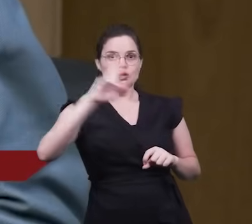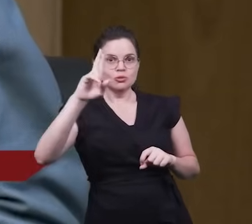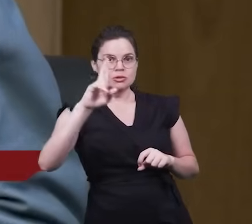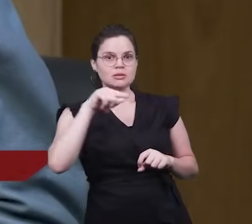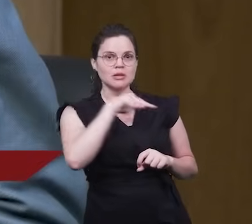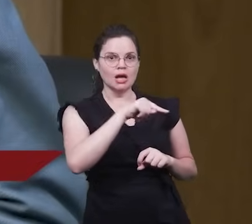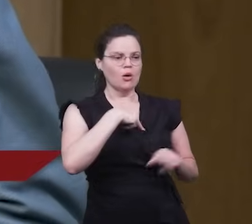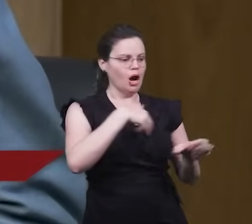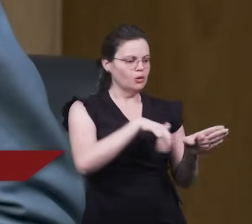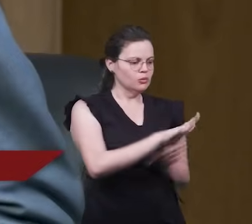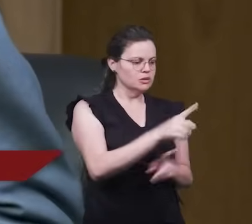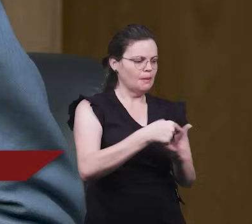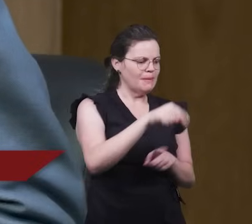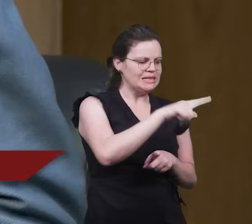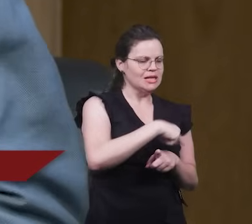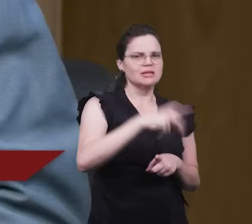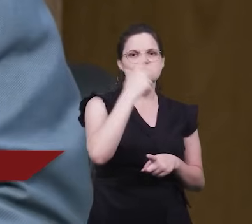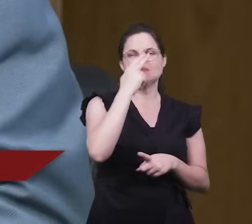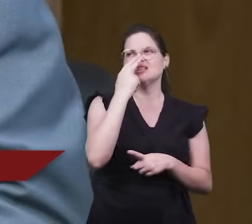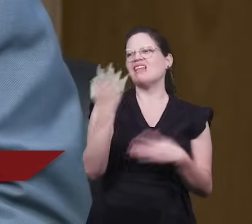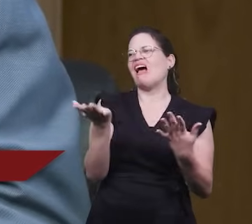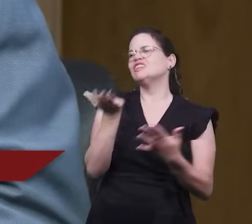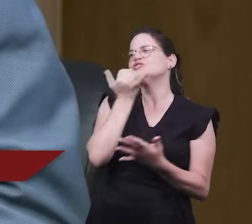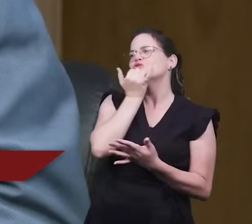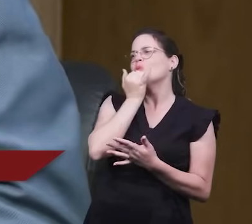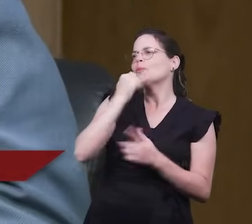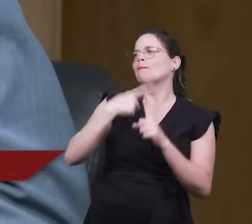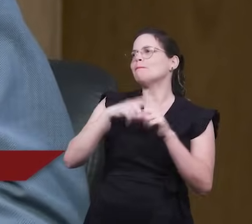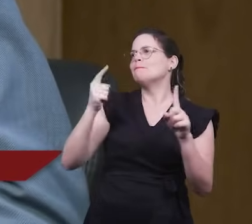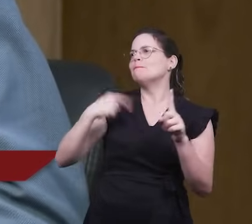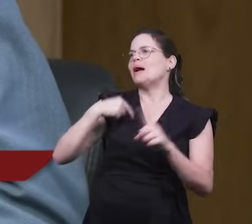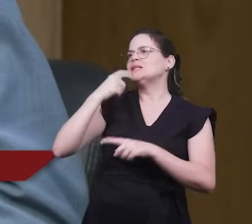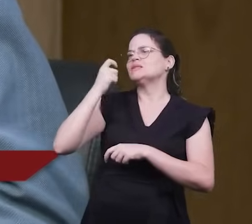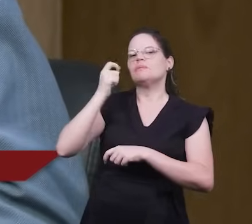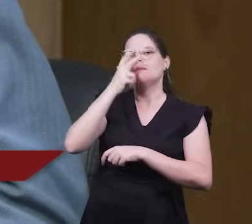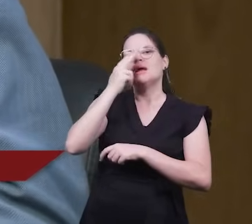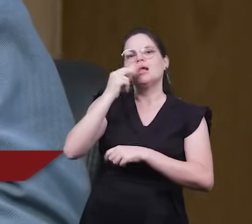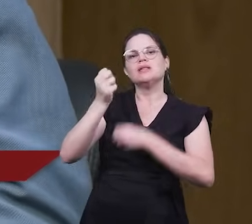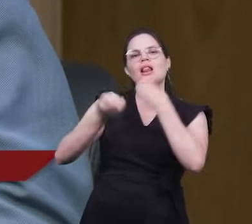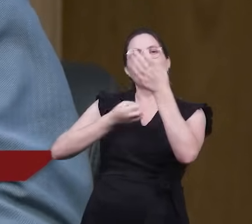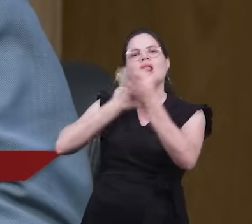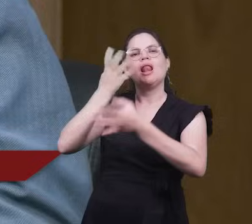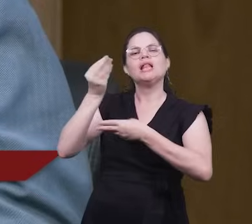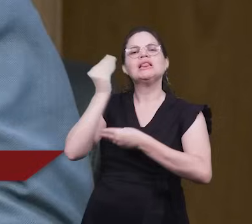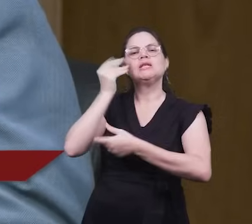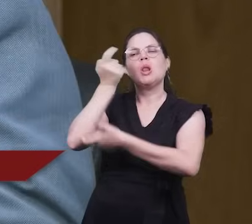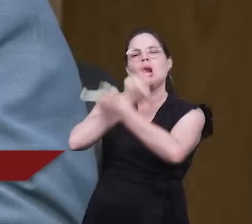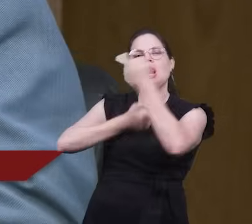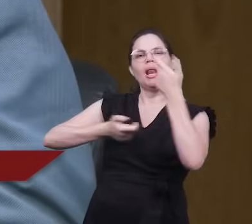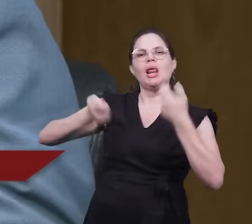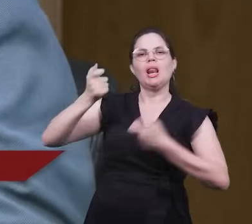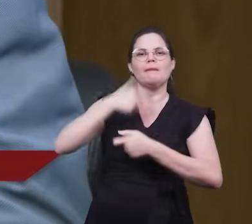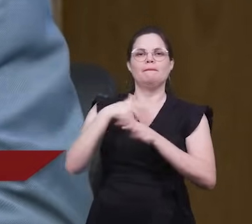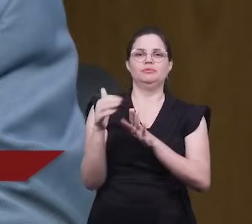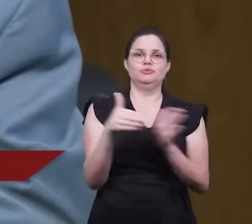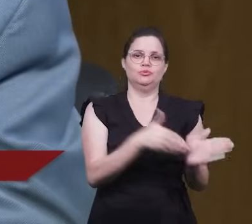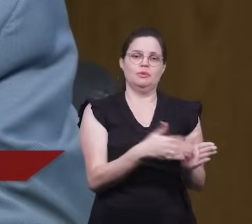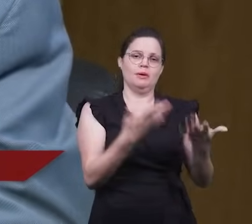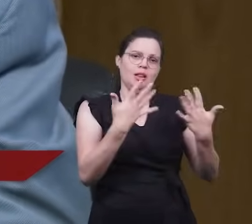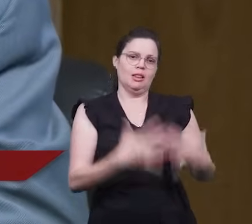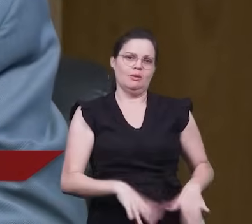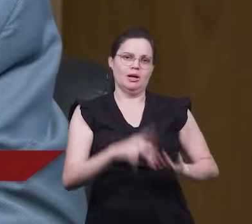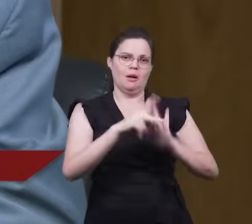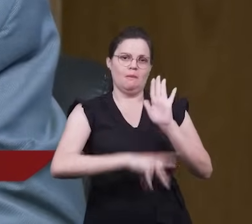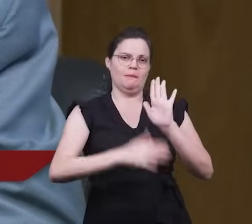os seus argumentos para se desviar de um projeto de eternidade. É o projeto